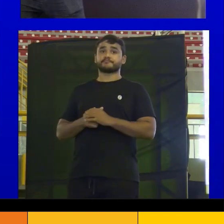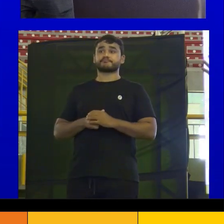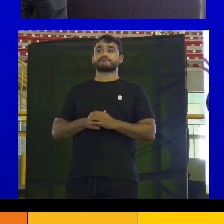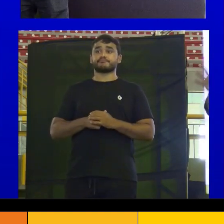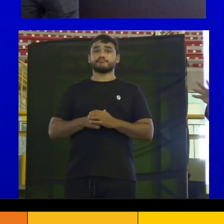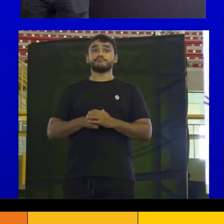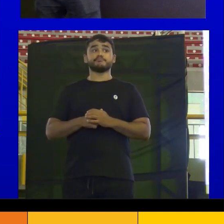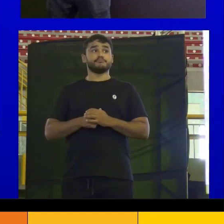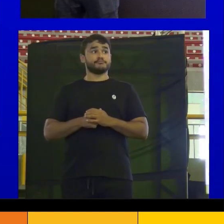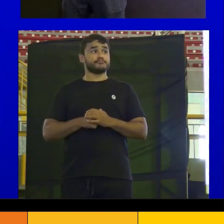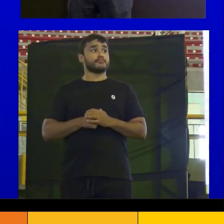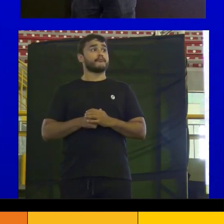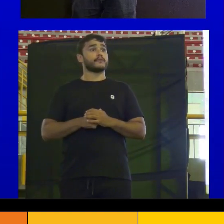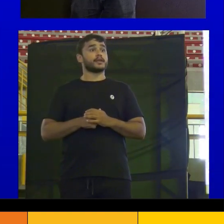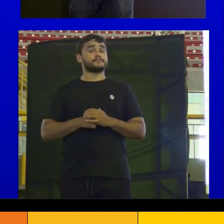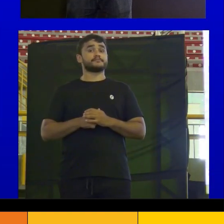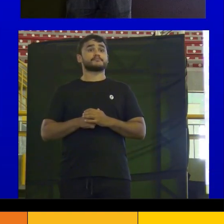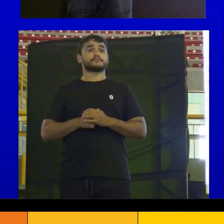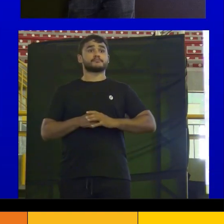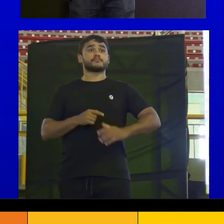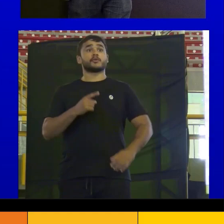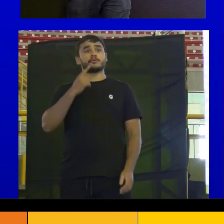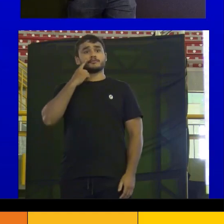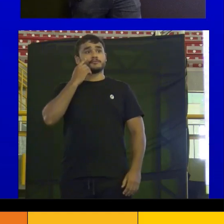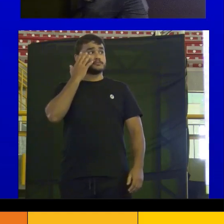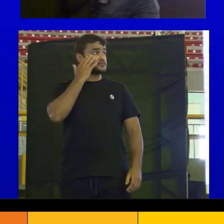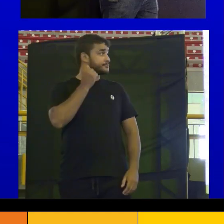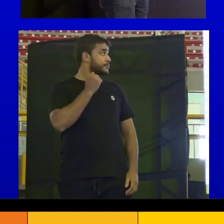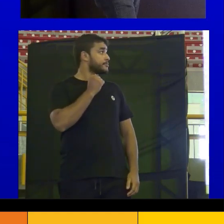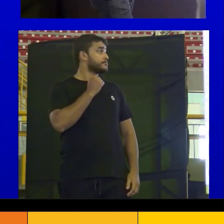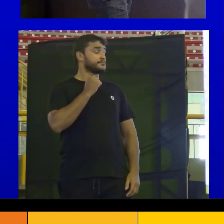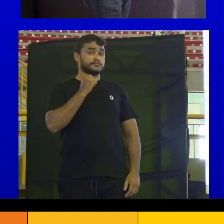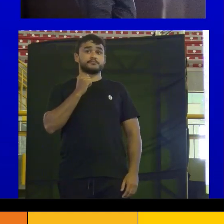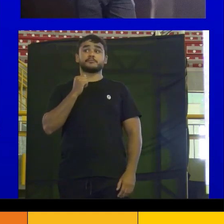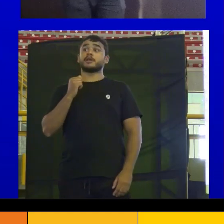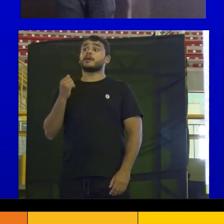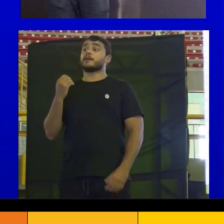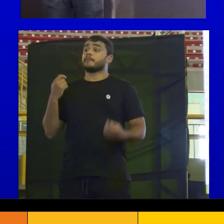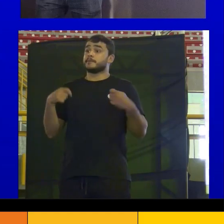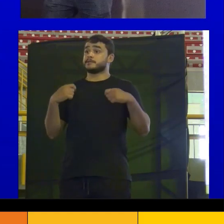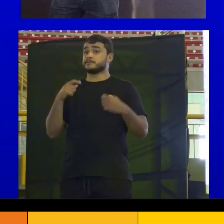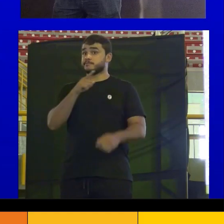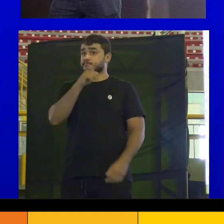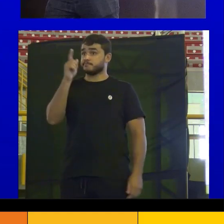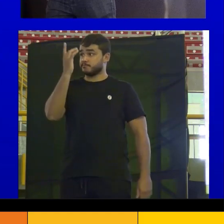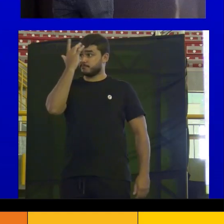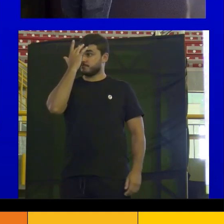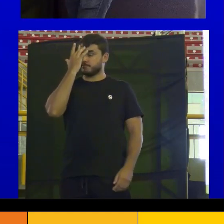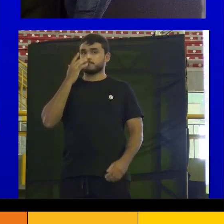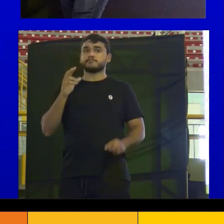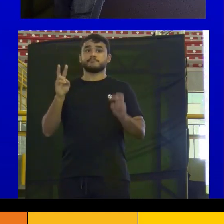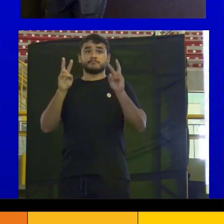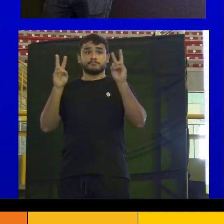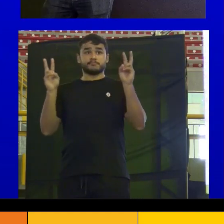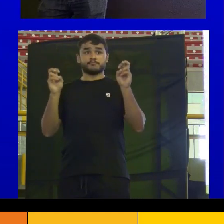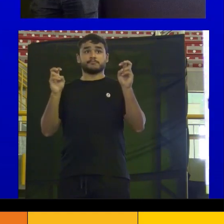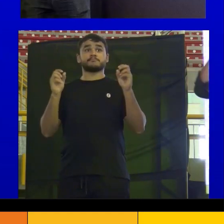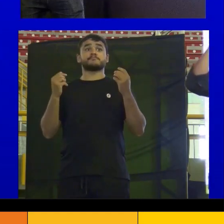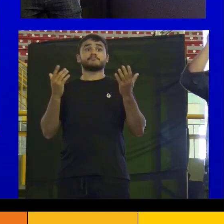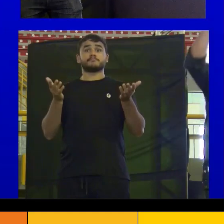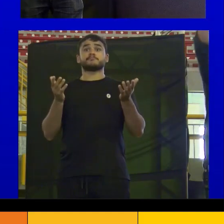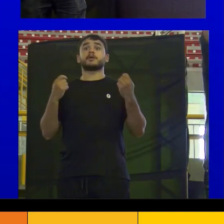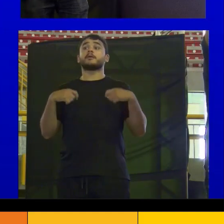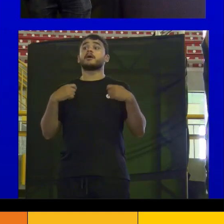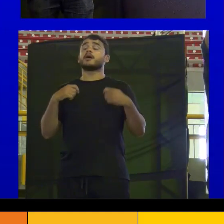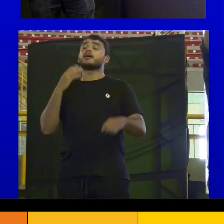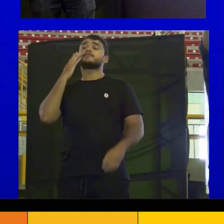que é que diz essa habilidade, pessoal? Ilan, eu preciso decorar? Não, gente, a gente vai sintetizar para vocês. Vocês só precisam saber o que